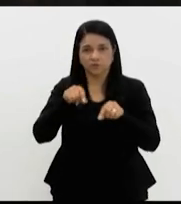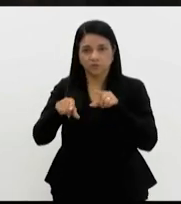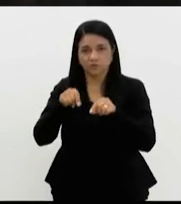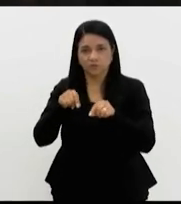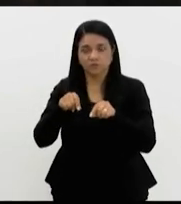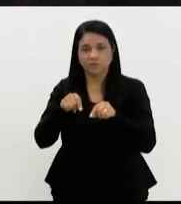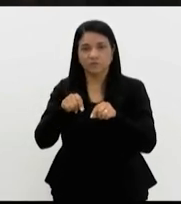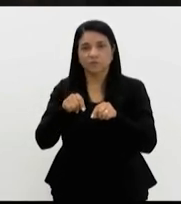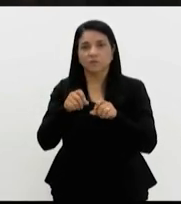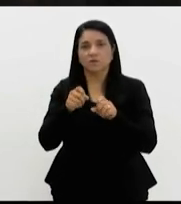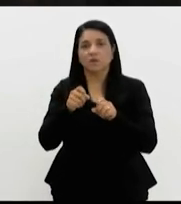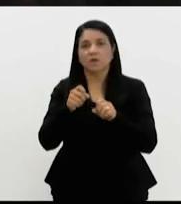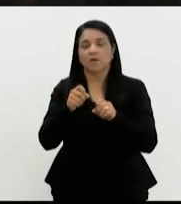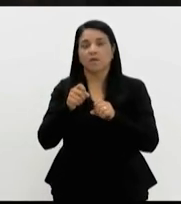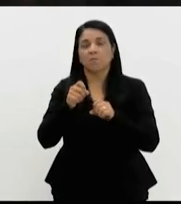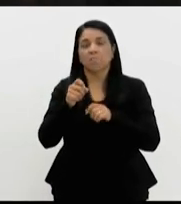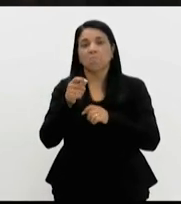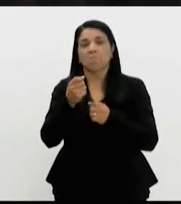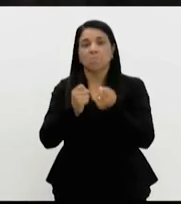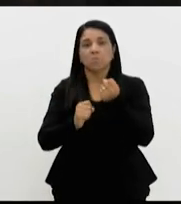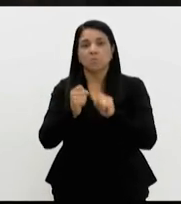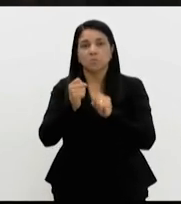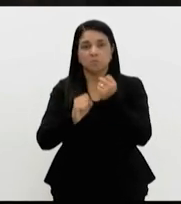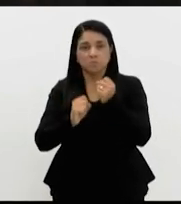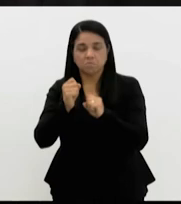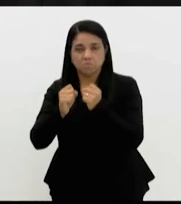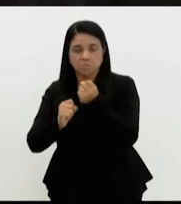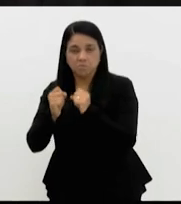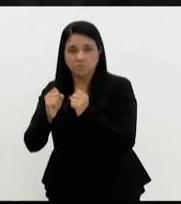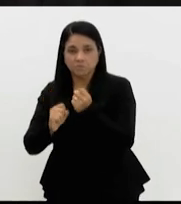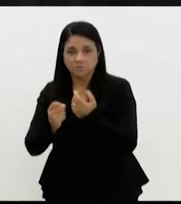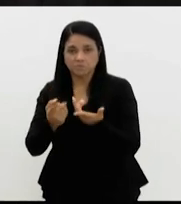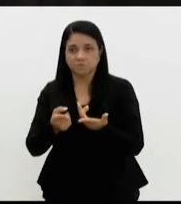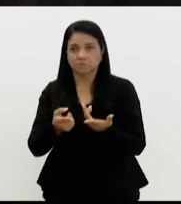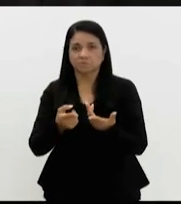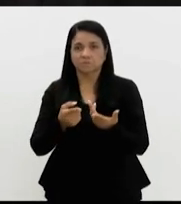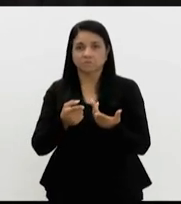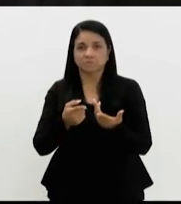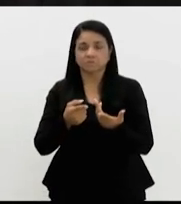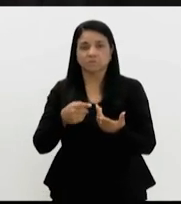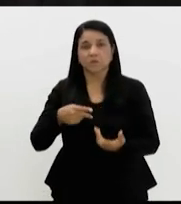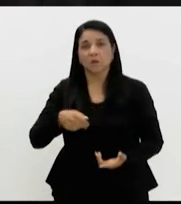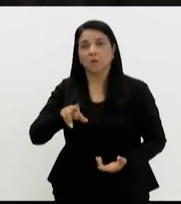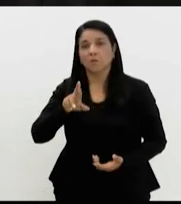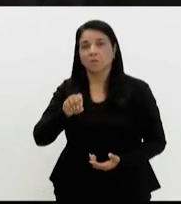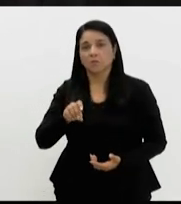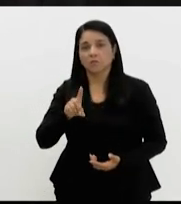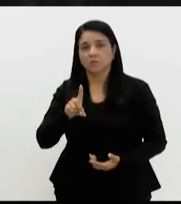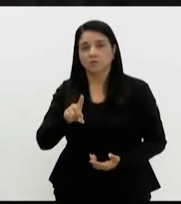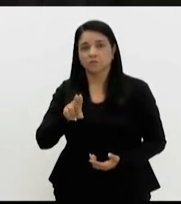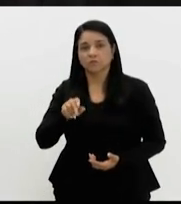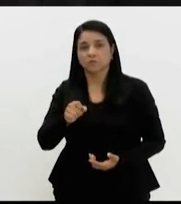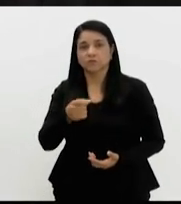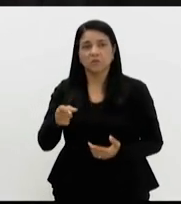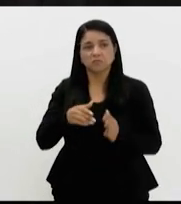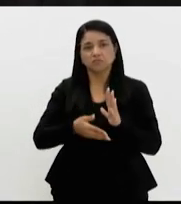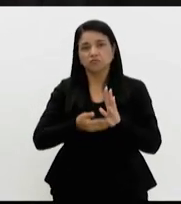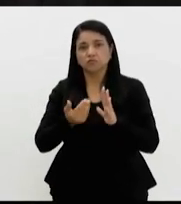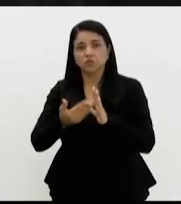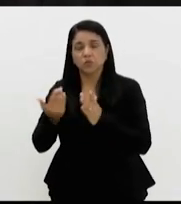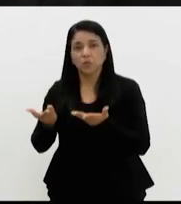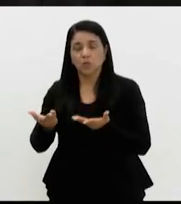produção industrial desse Estado? Por que tiraram? Se o